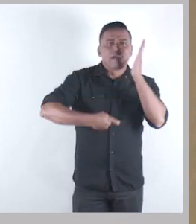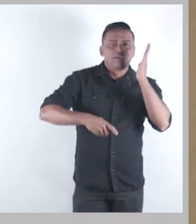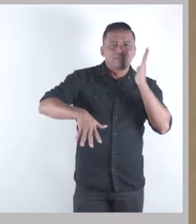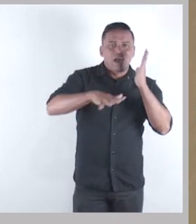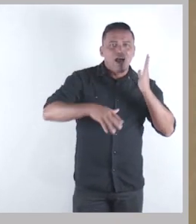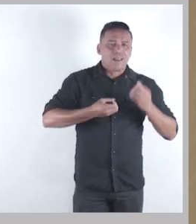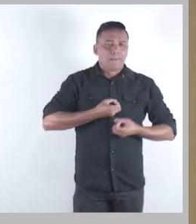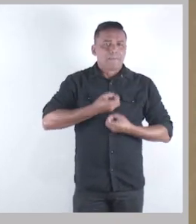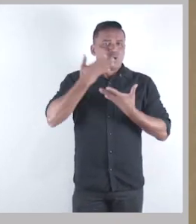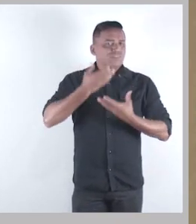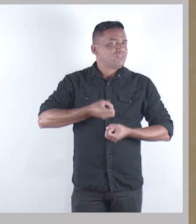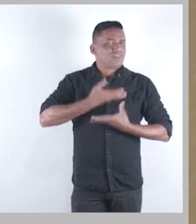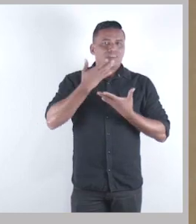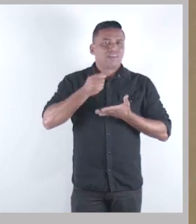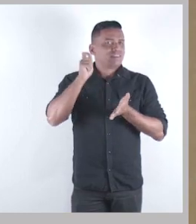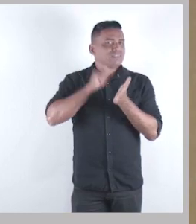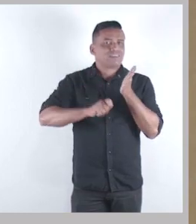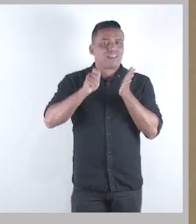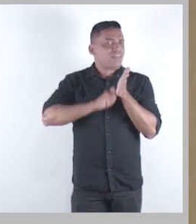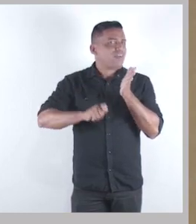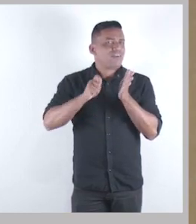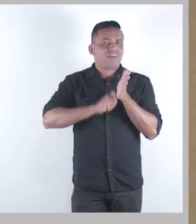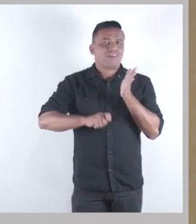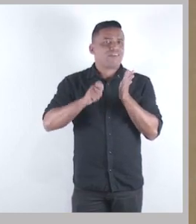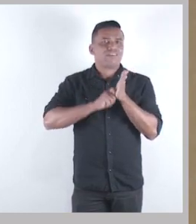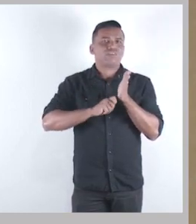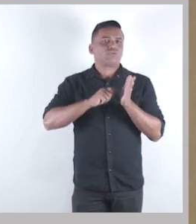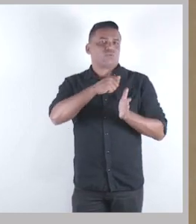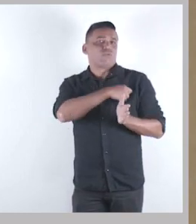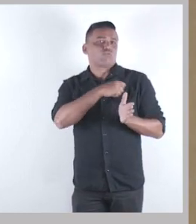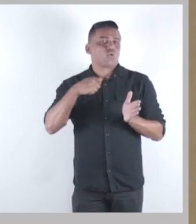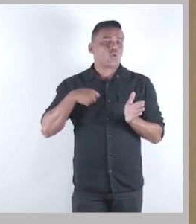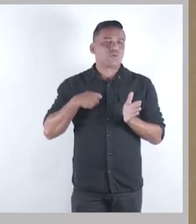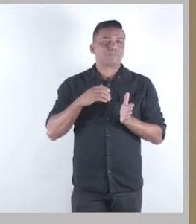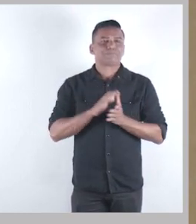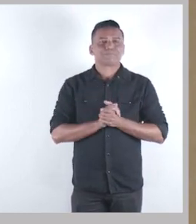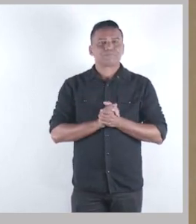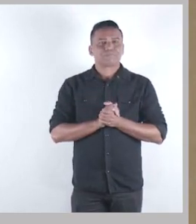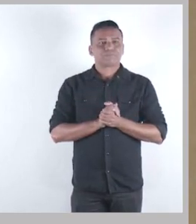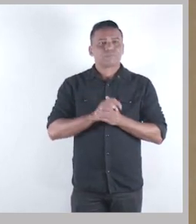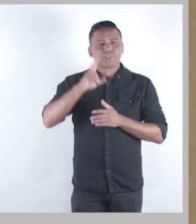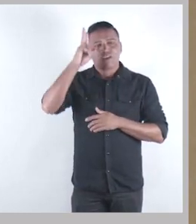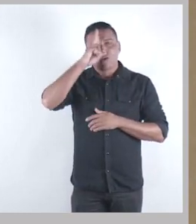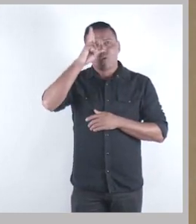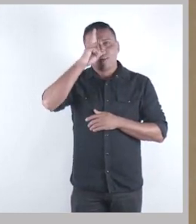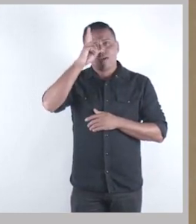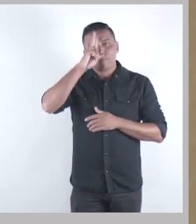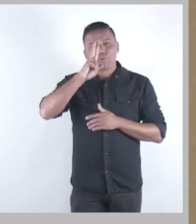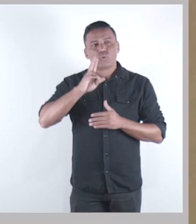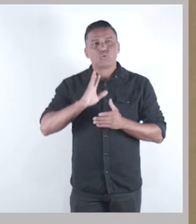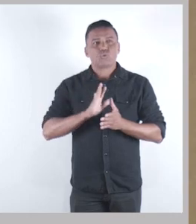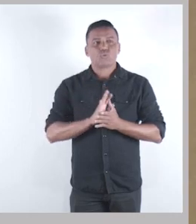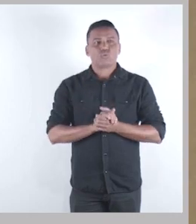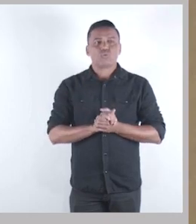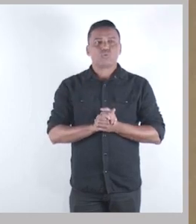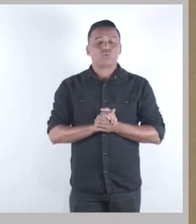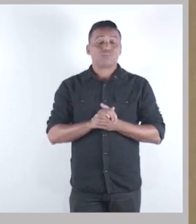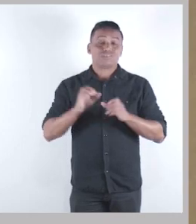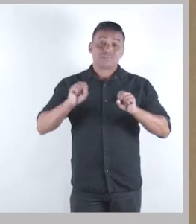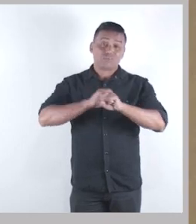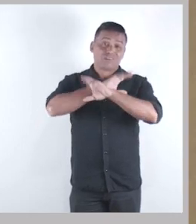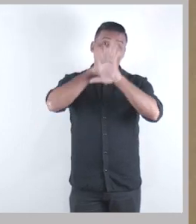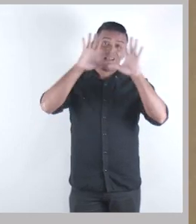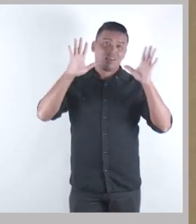que foram escritos, que são escritos por seus autores. Eu me lembro, por exemplo, que é claro, eu não